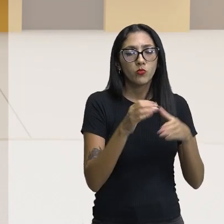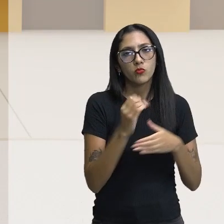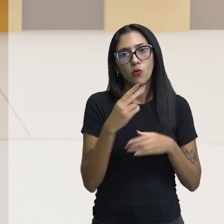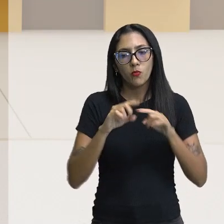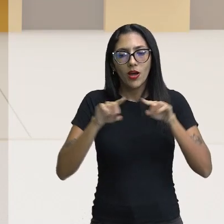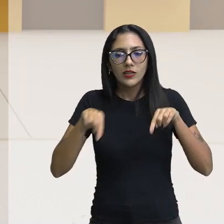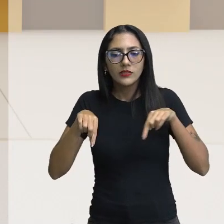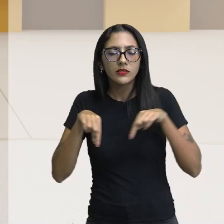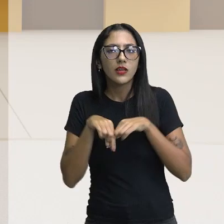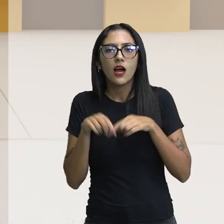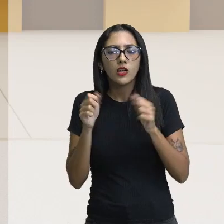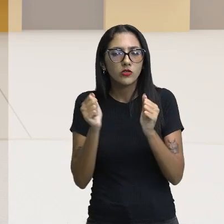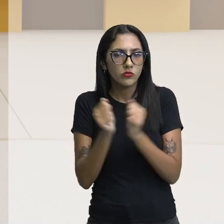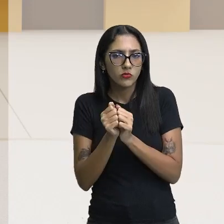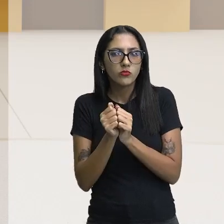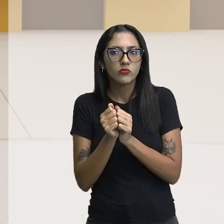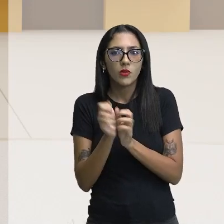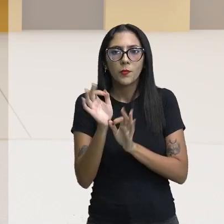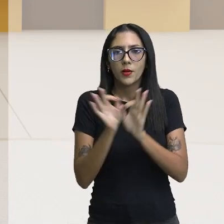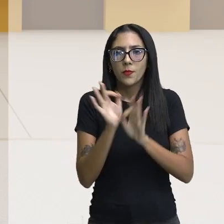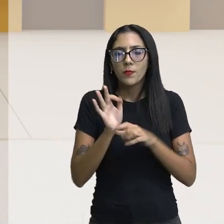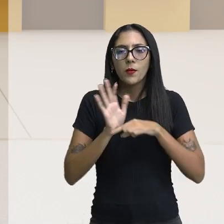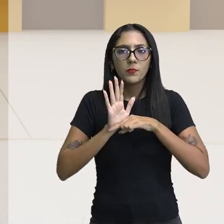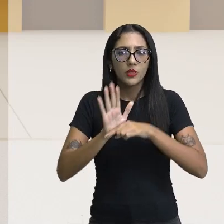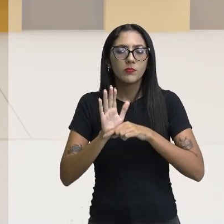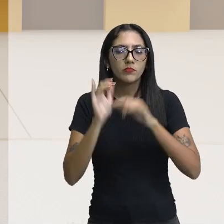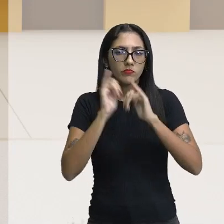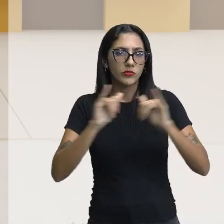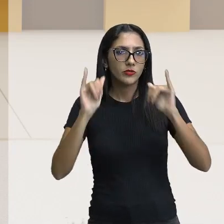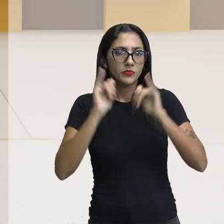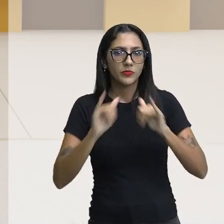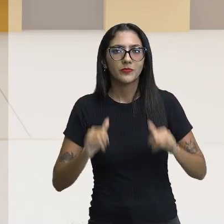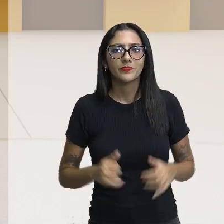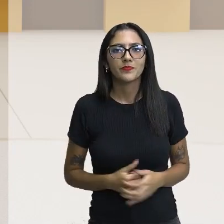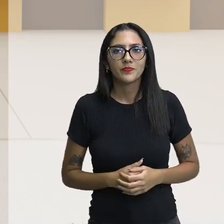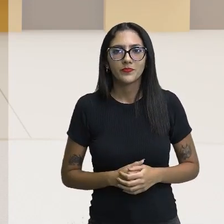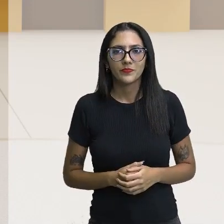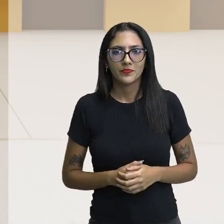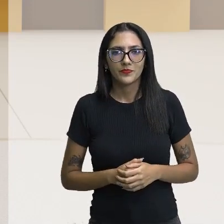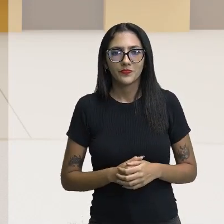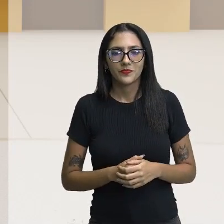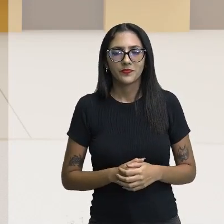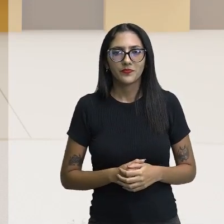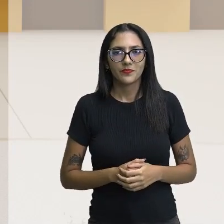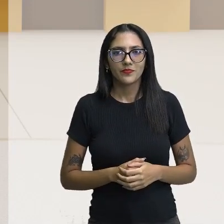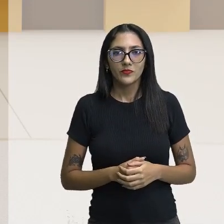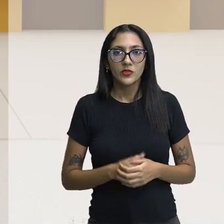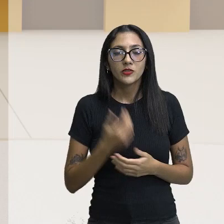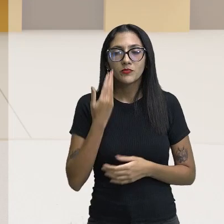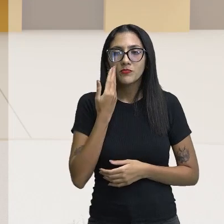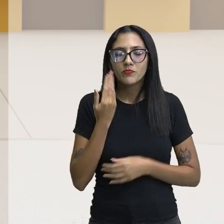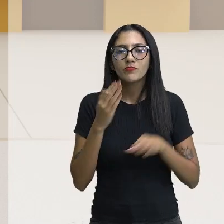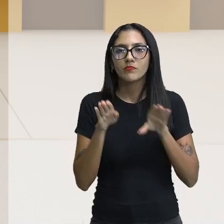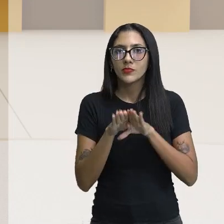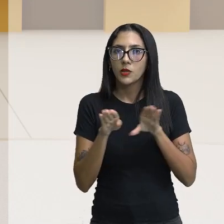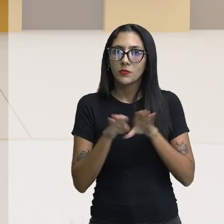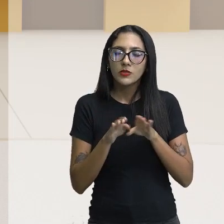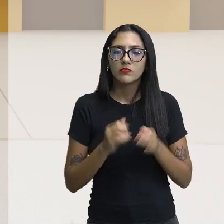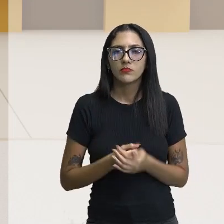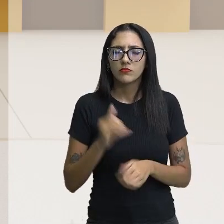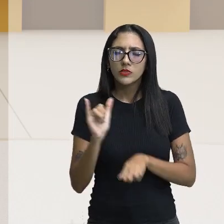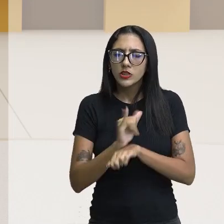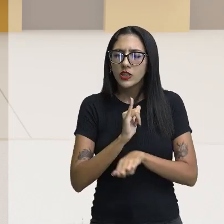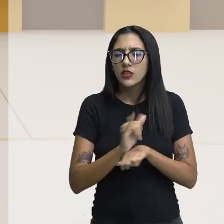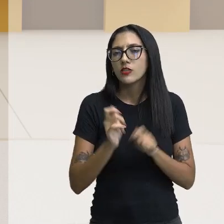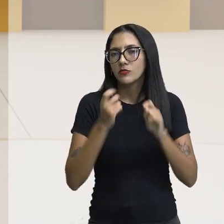turma, ou todos os alunos aí, essa divulgação. Então, nós trouxemos aqui também uma forma de trazer